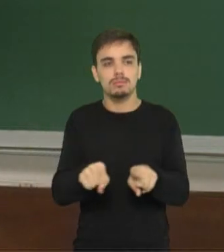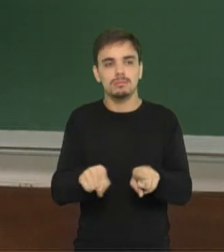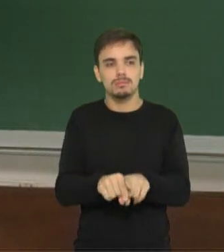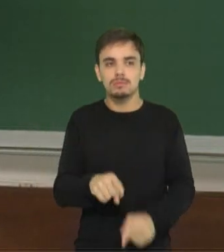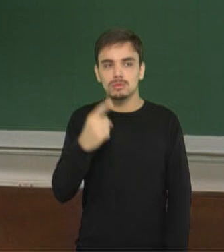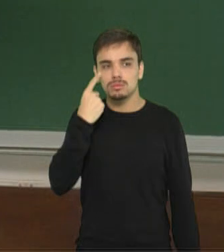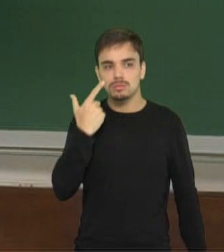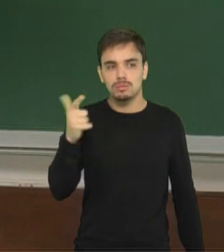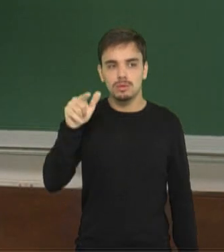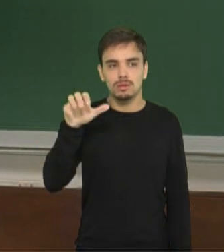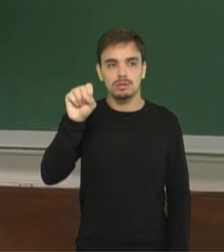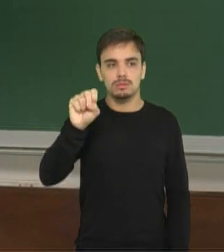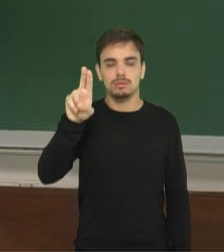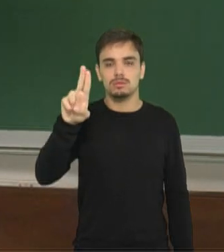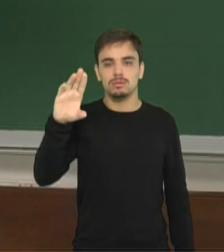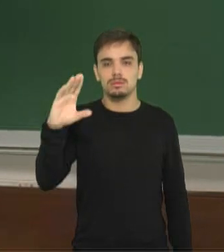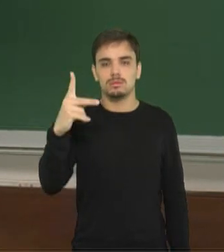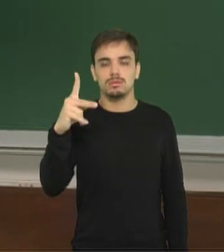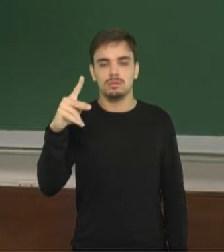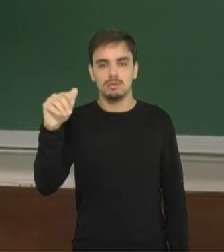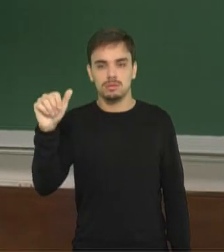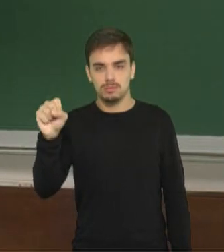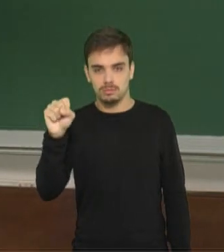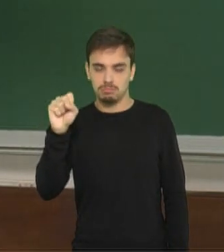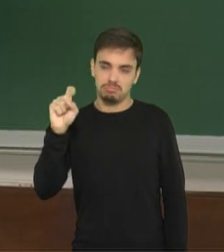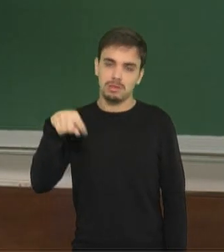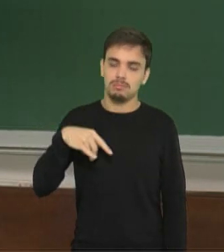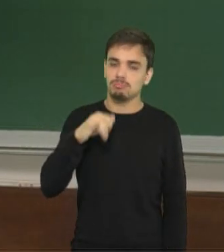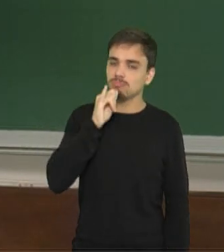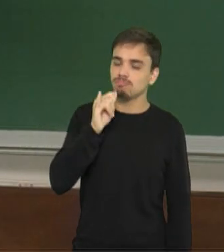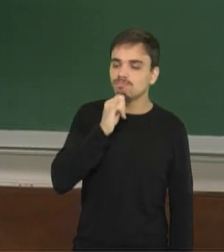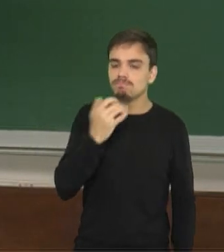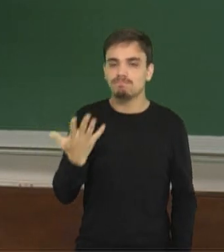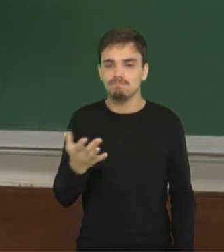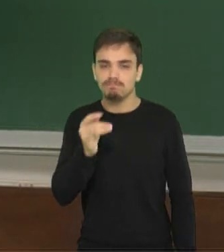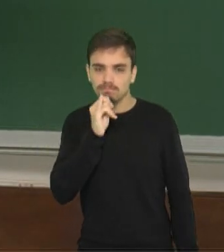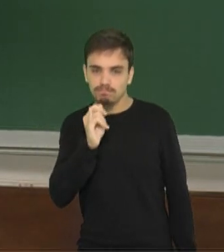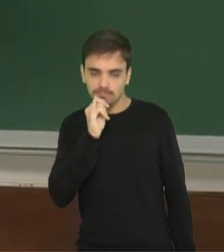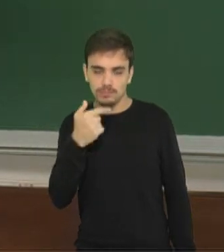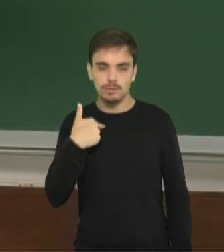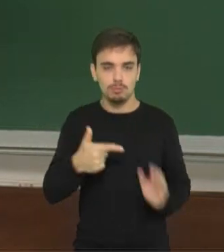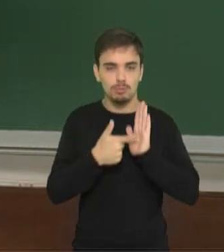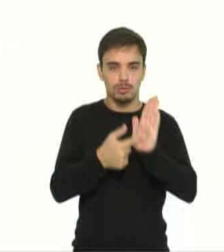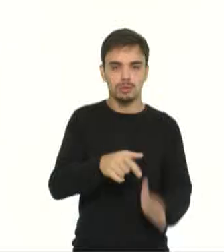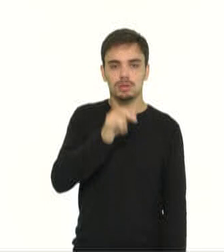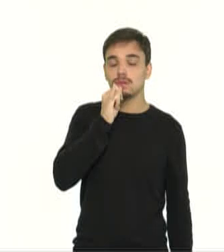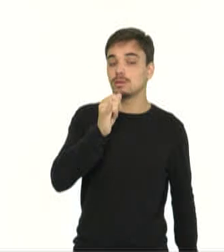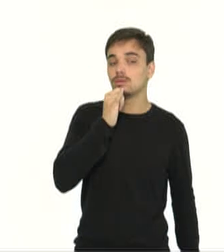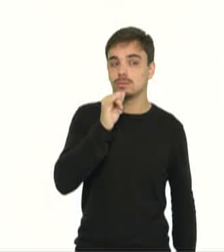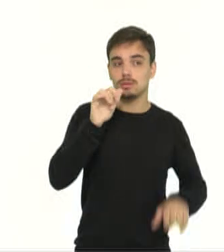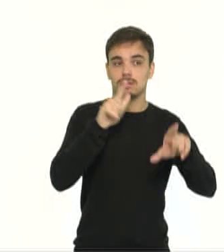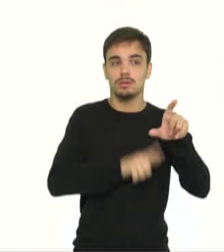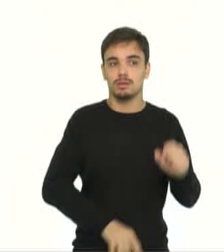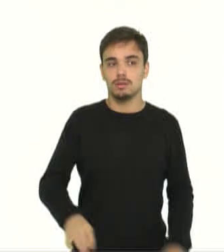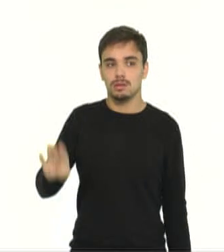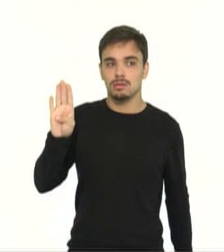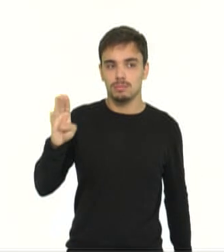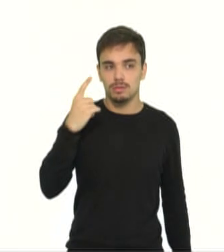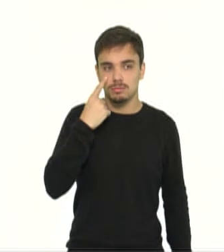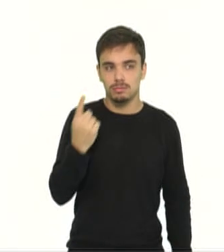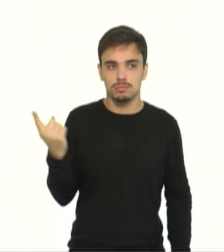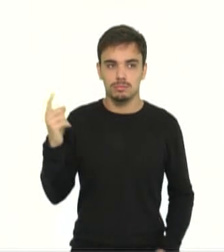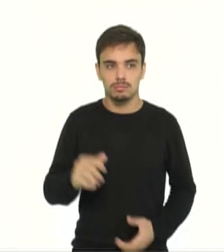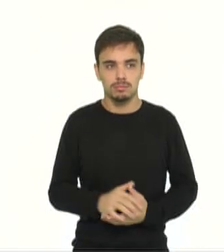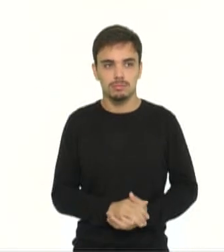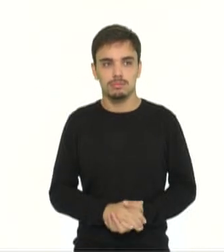as é a mesma coisa que eu usar assim, for example. Por exemplo, eu estou dando exemplo, então, letter B, introduce